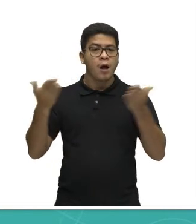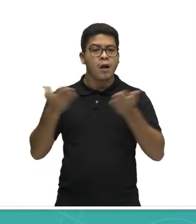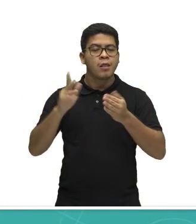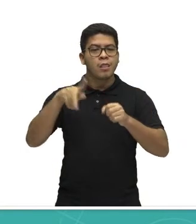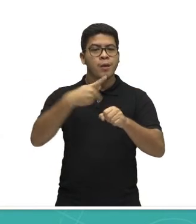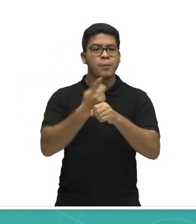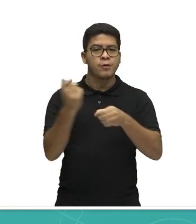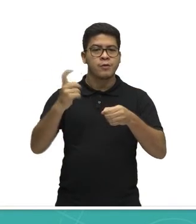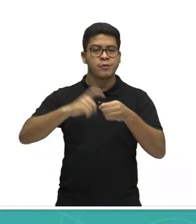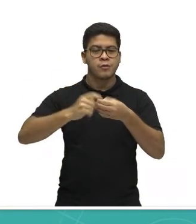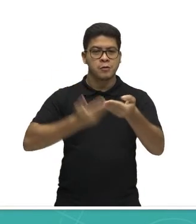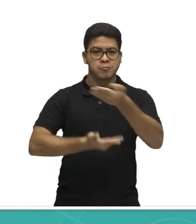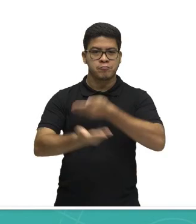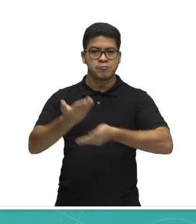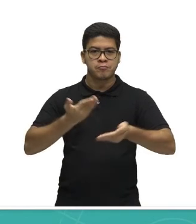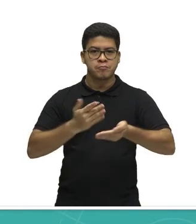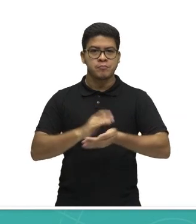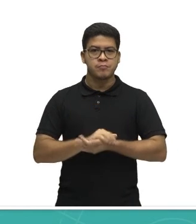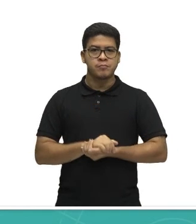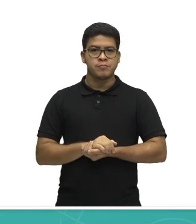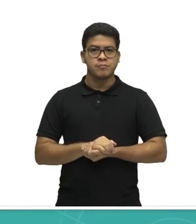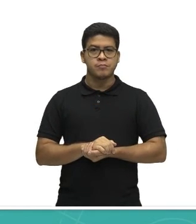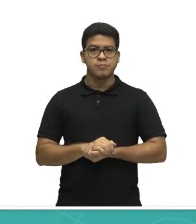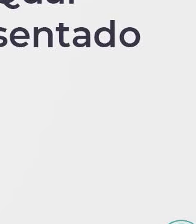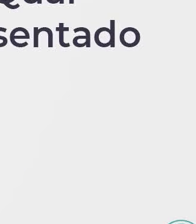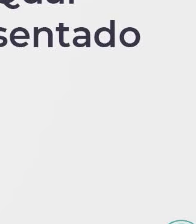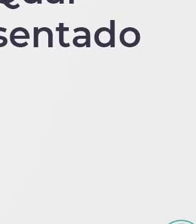nossa interatividade.